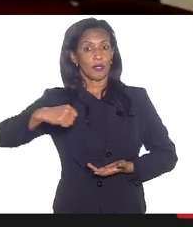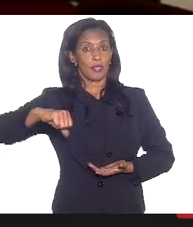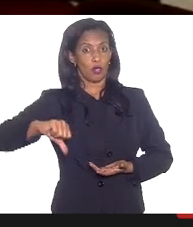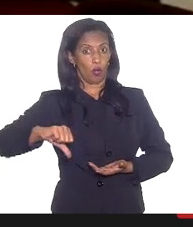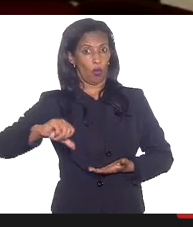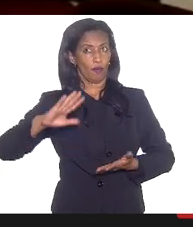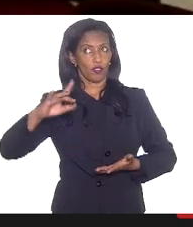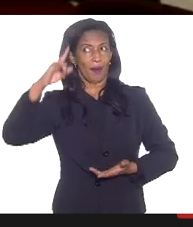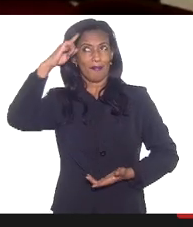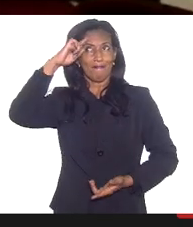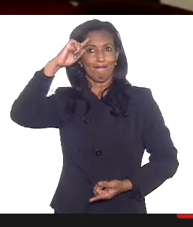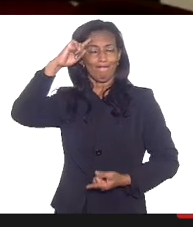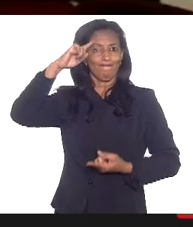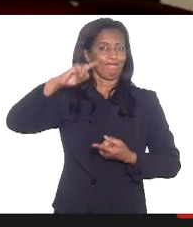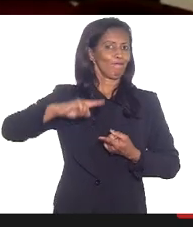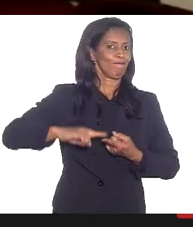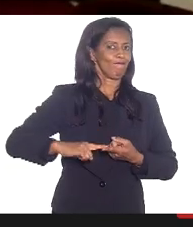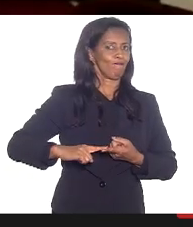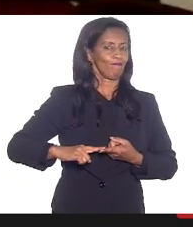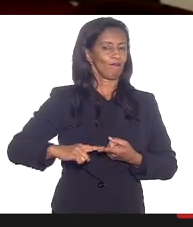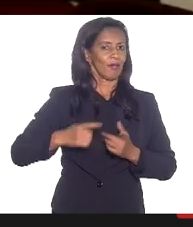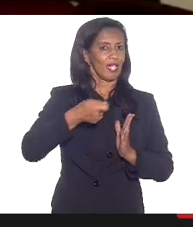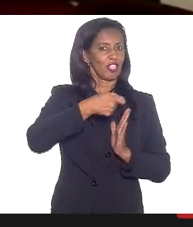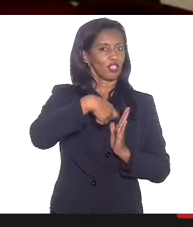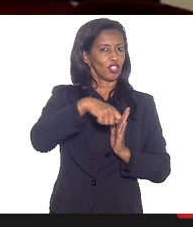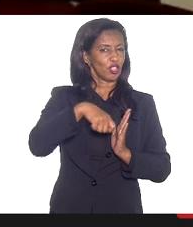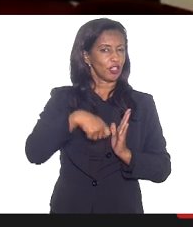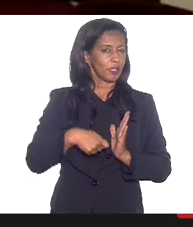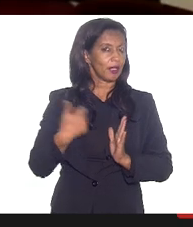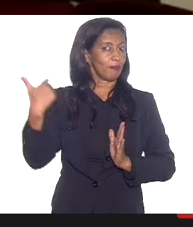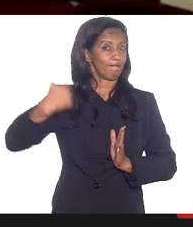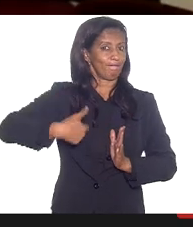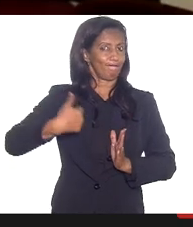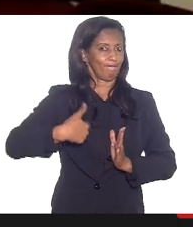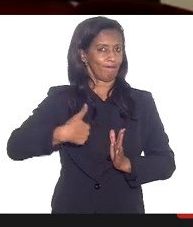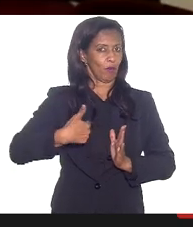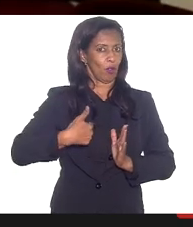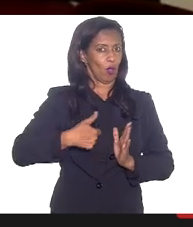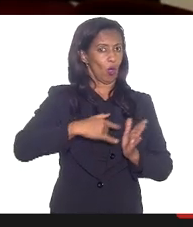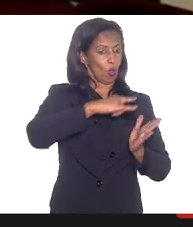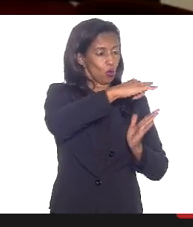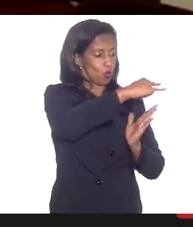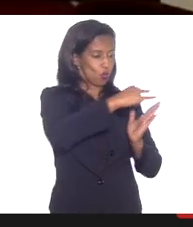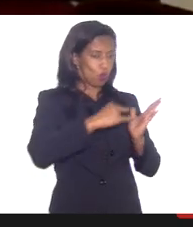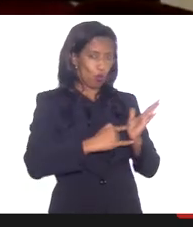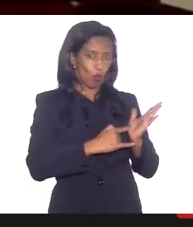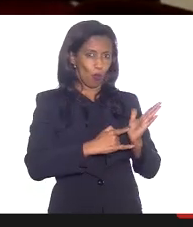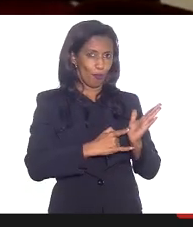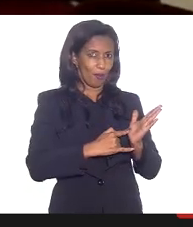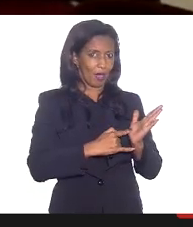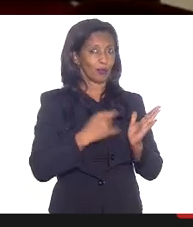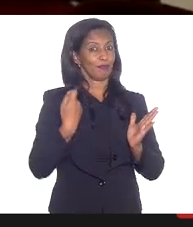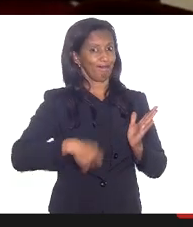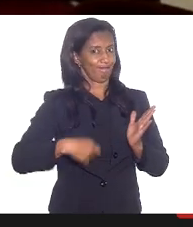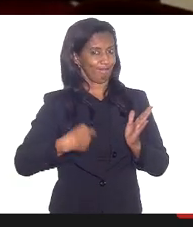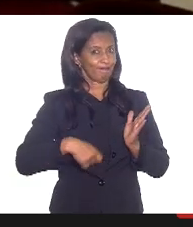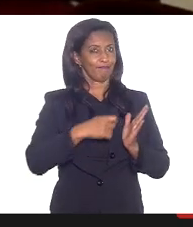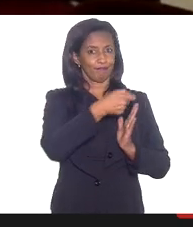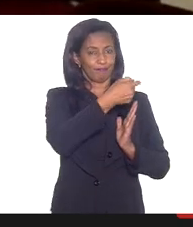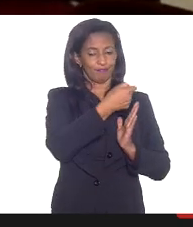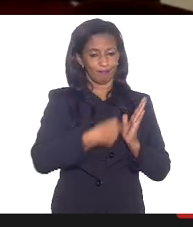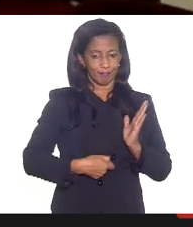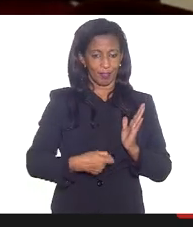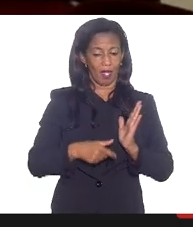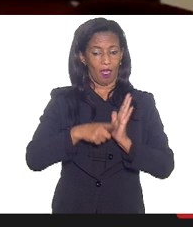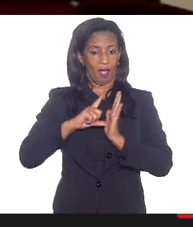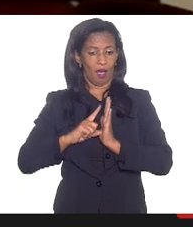já pensando na escrita, primeiro, né, do documento de orientação curricular preliminar. Ele é preliminar